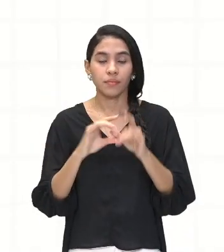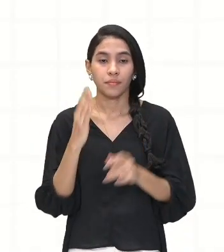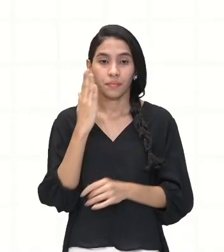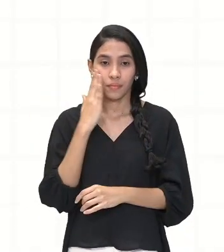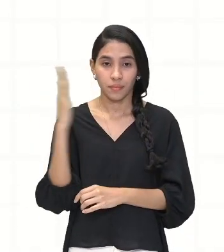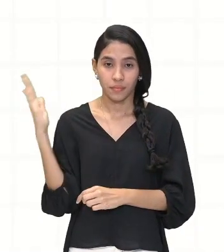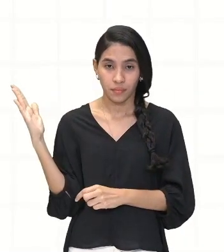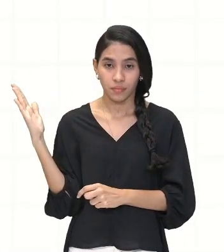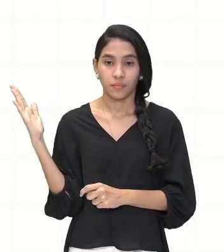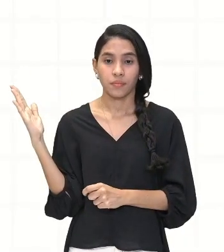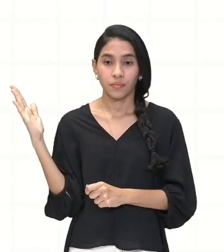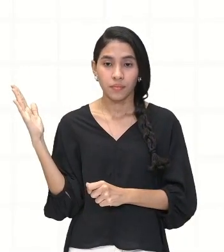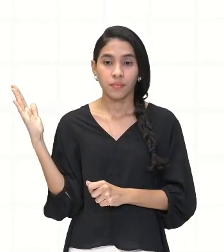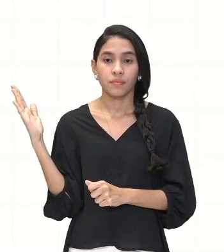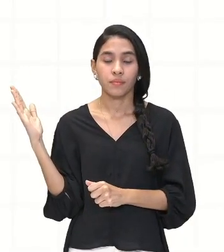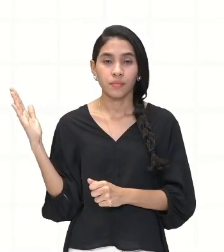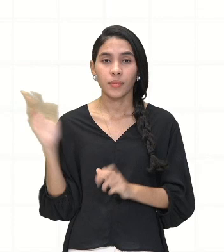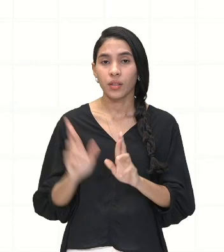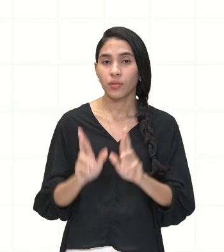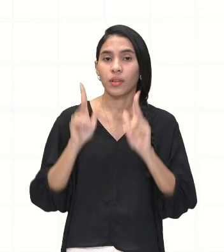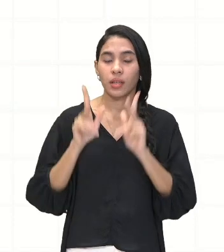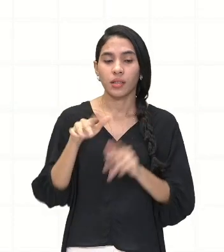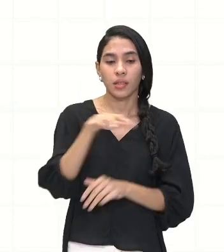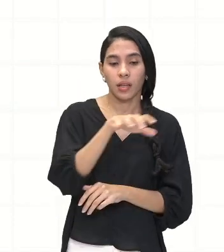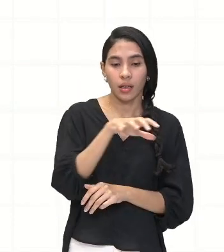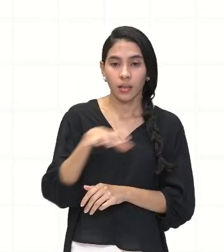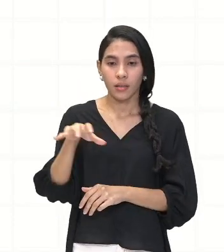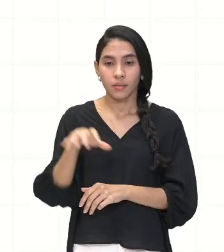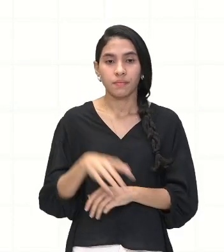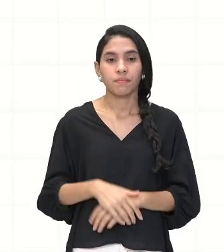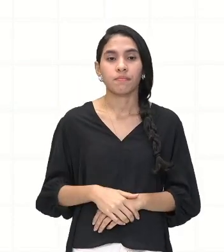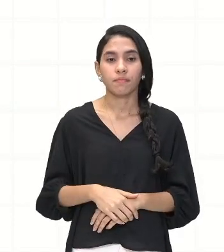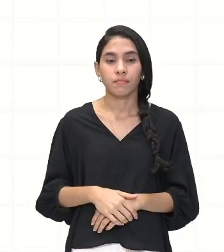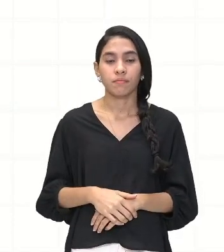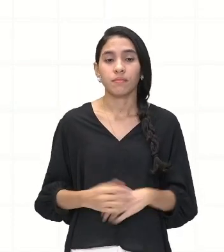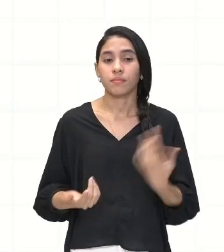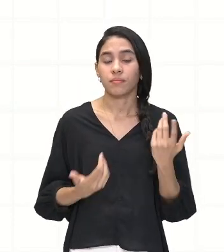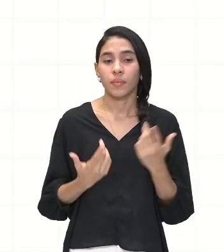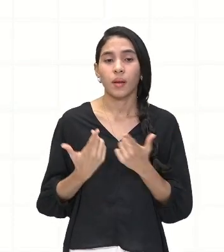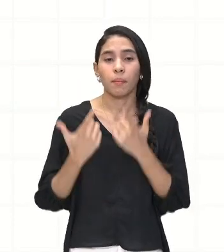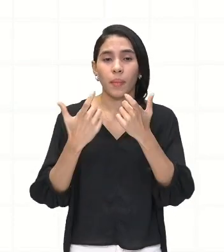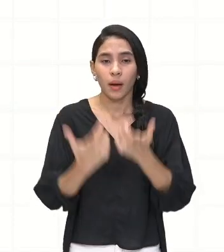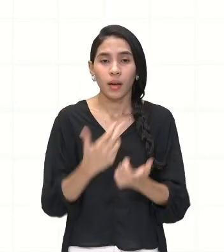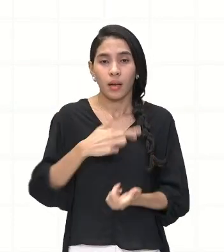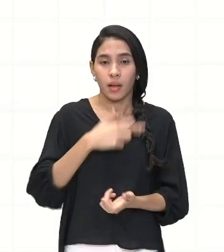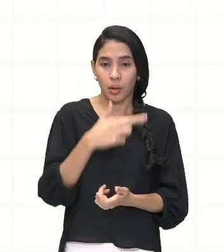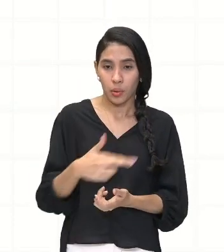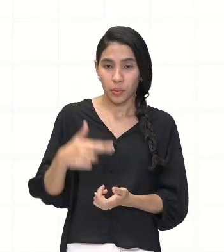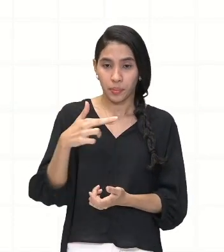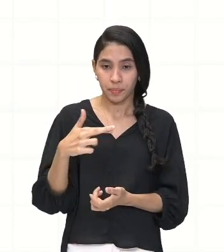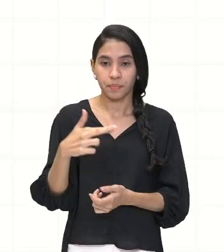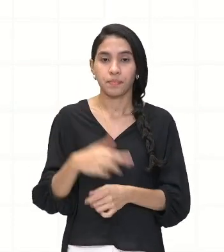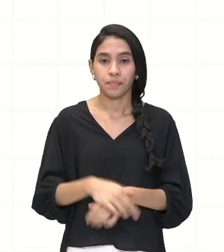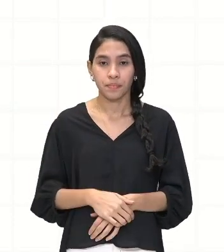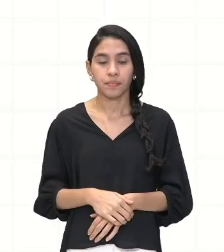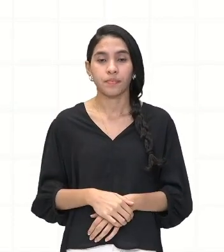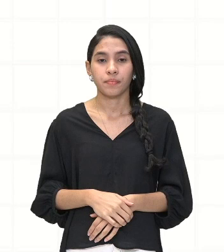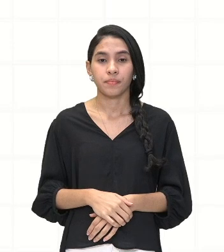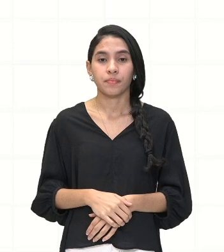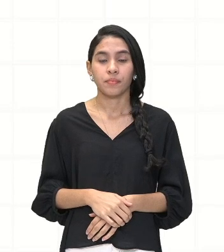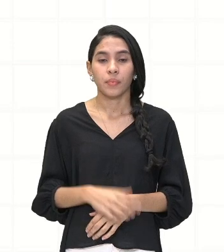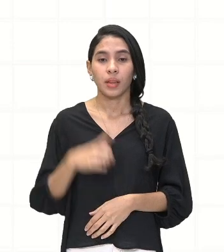estados nacionais em diferentes regiões, serão as disputas religiosas que vão configurar aí